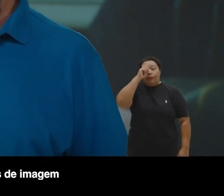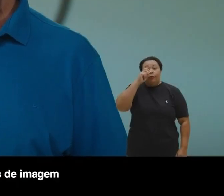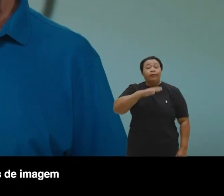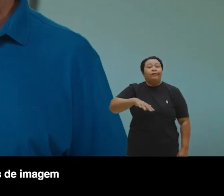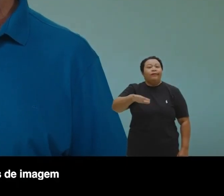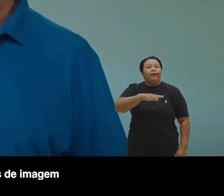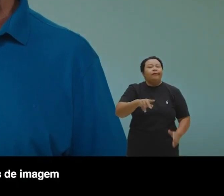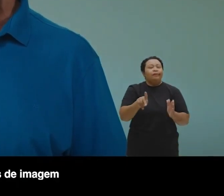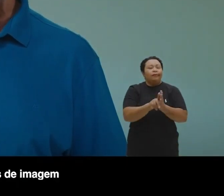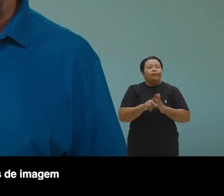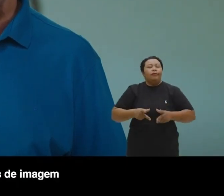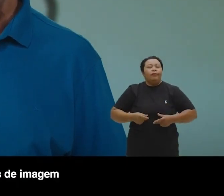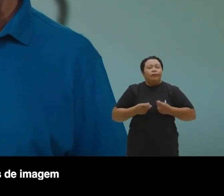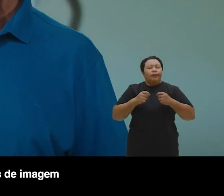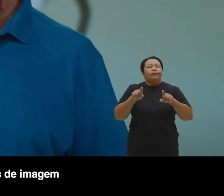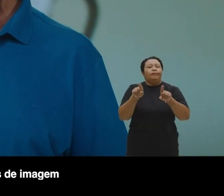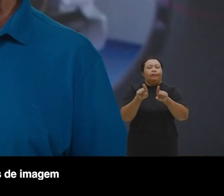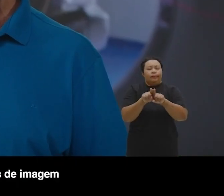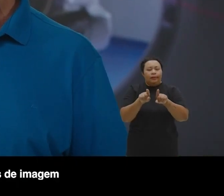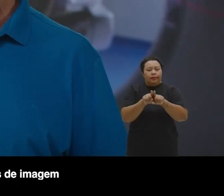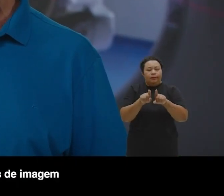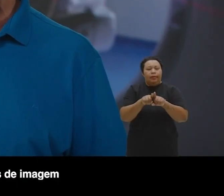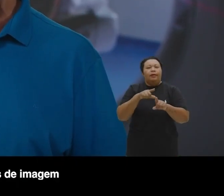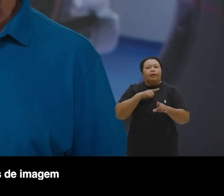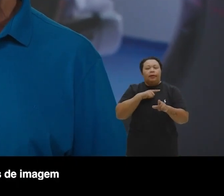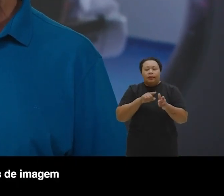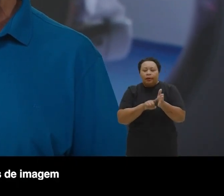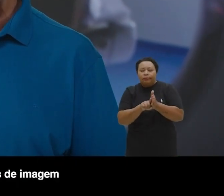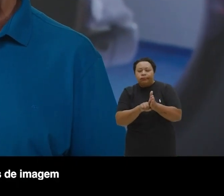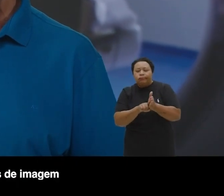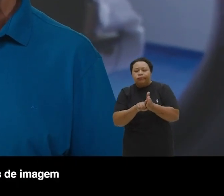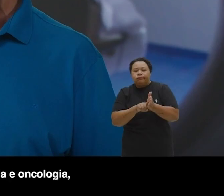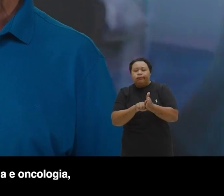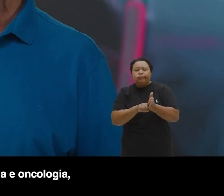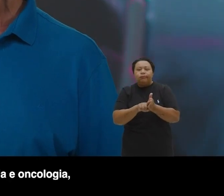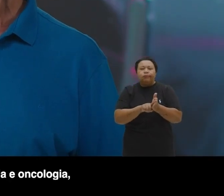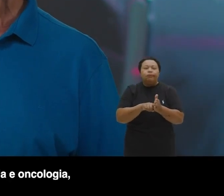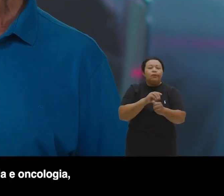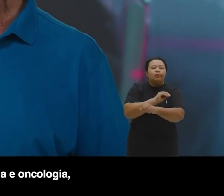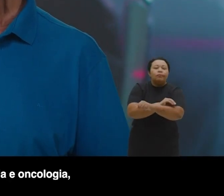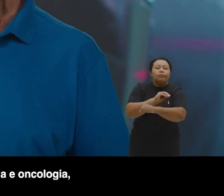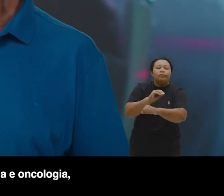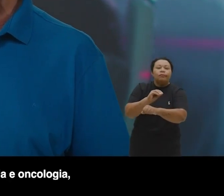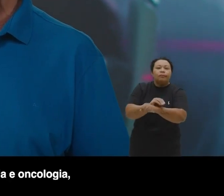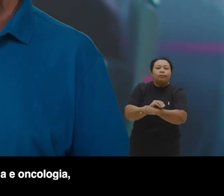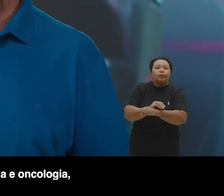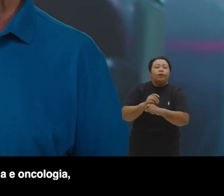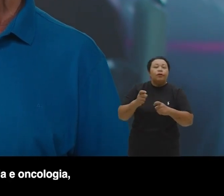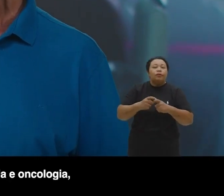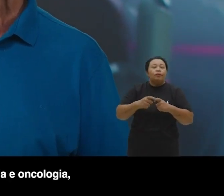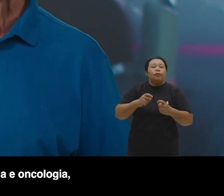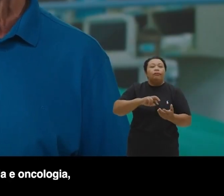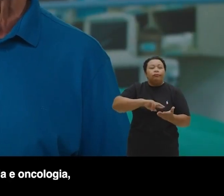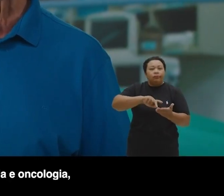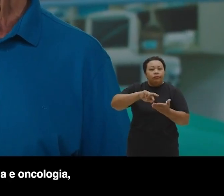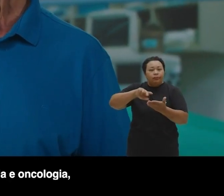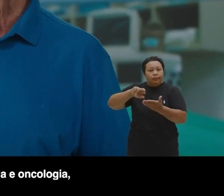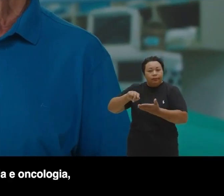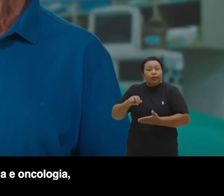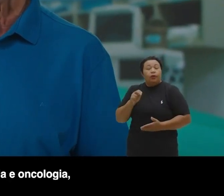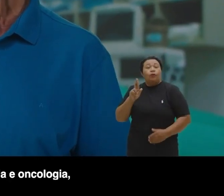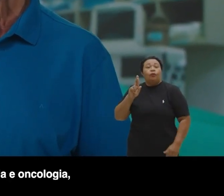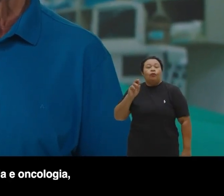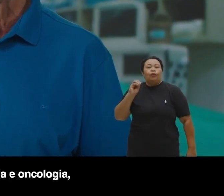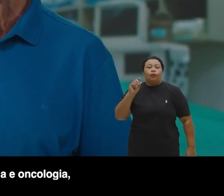Hospital Geral e do Câncer, que oferece exames de imagem e atendimento clínico nas especialidades